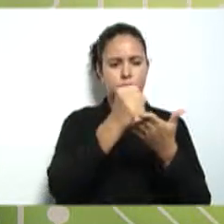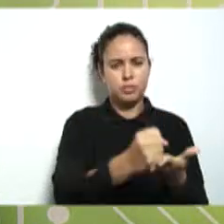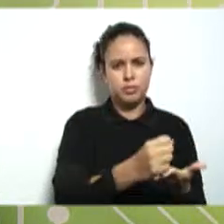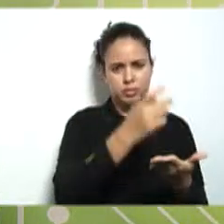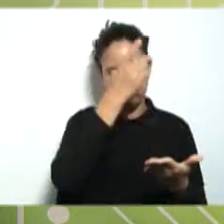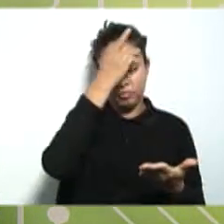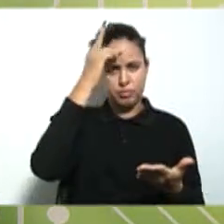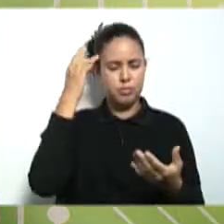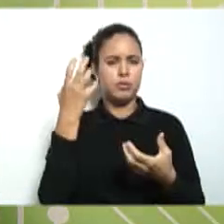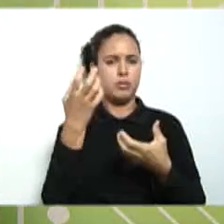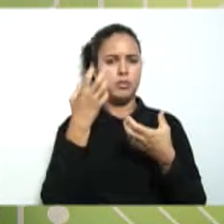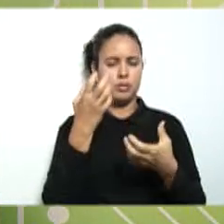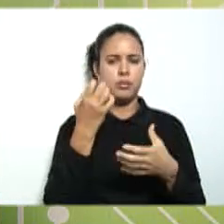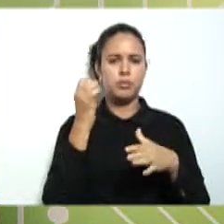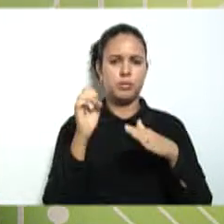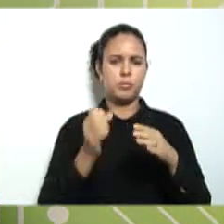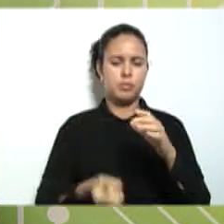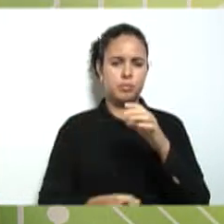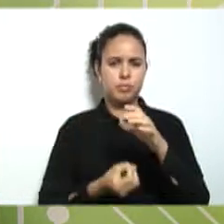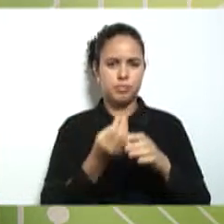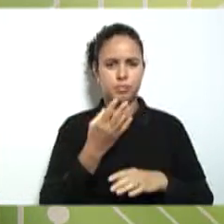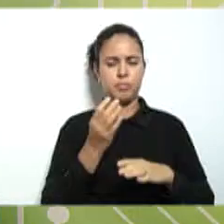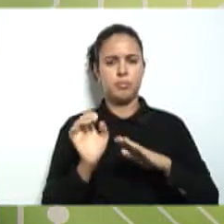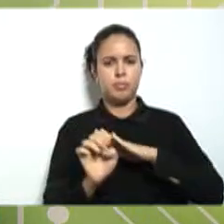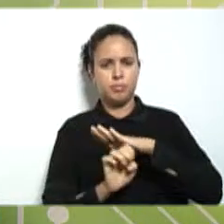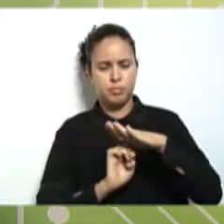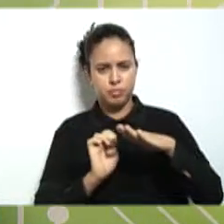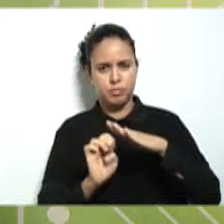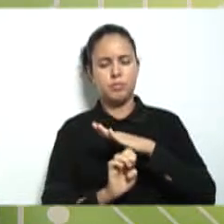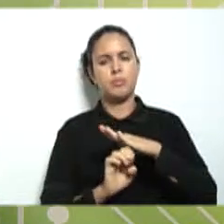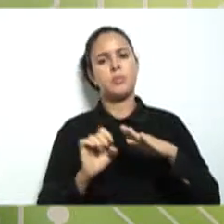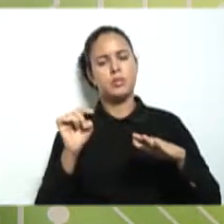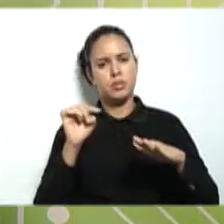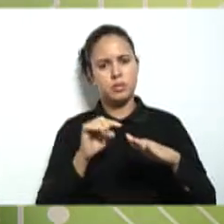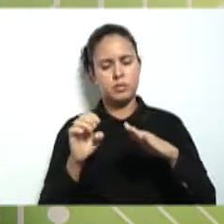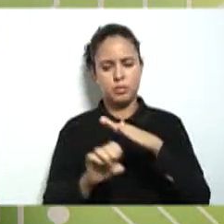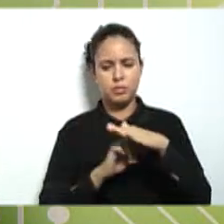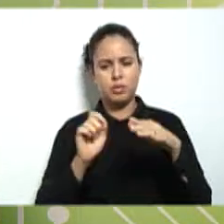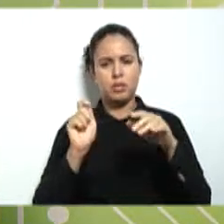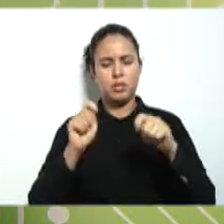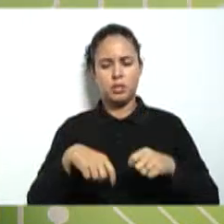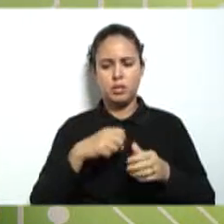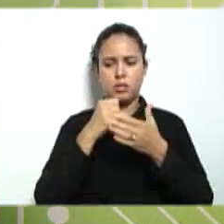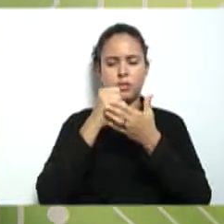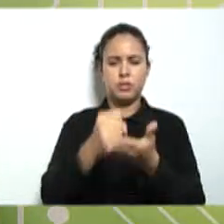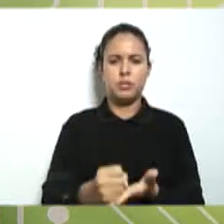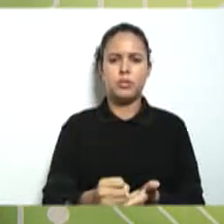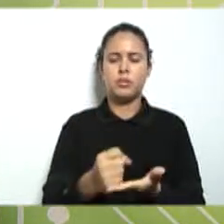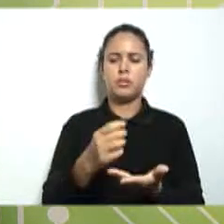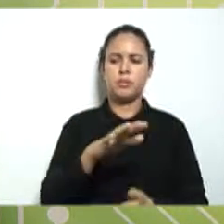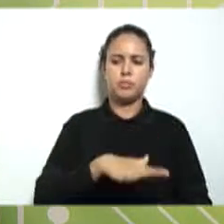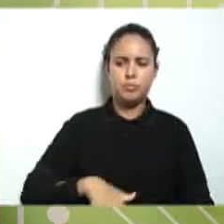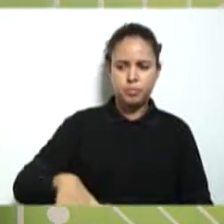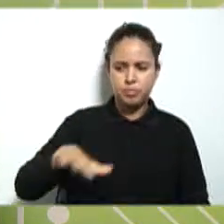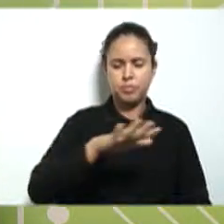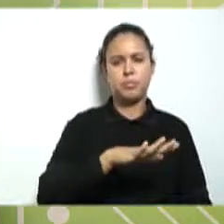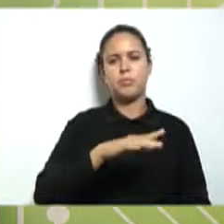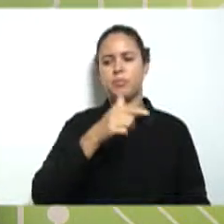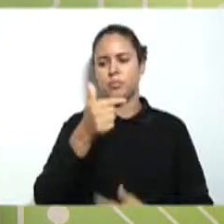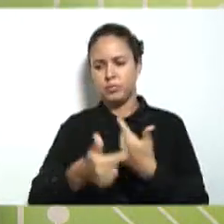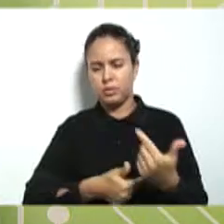aí nesse investimento a gente gera produção de riqueza, geração de emprego, geração de renda. Isso é uma coisa muito positiva na economia.